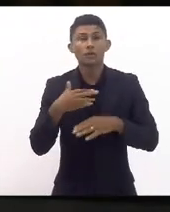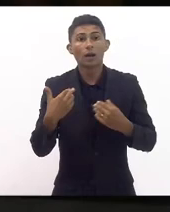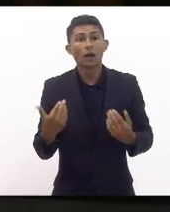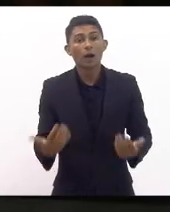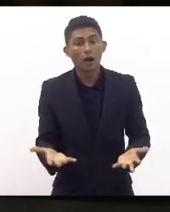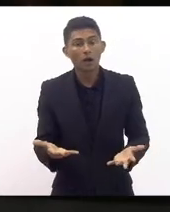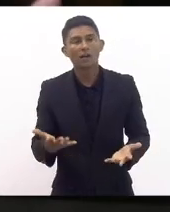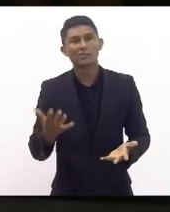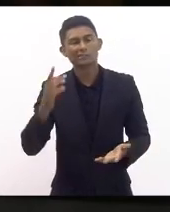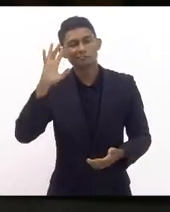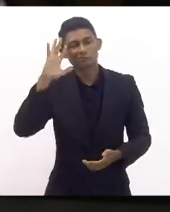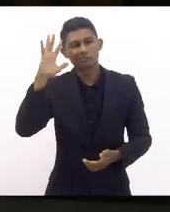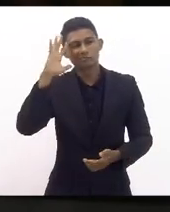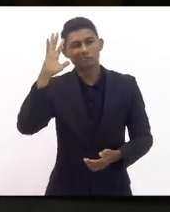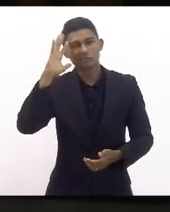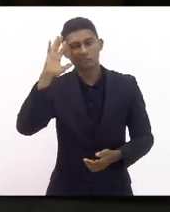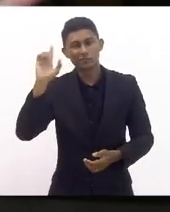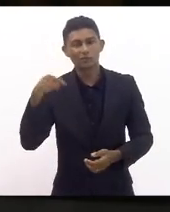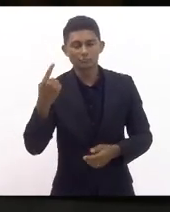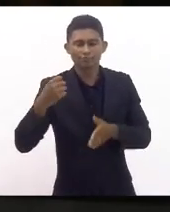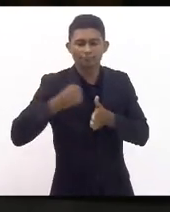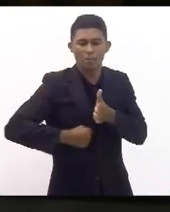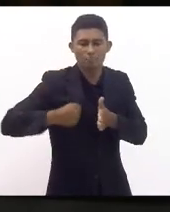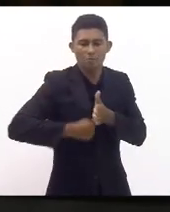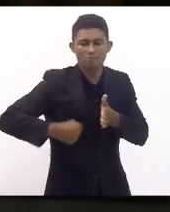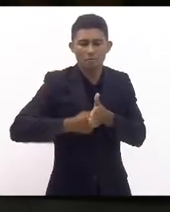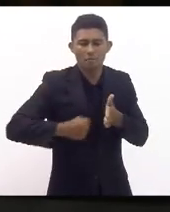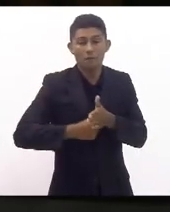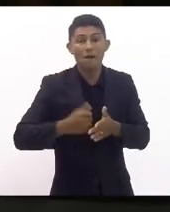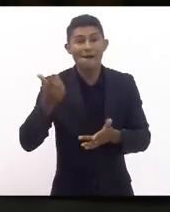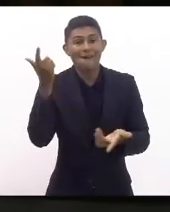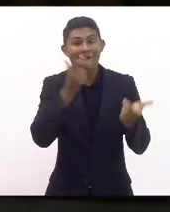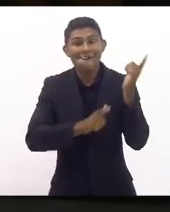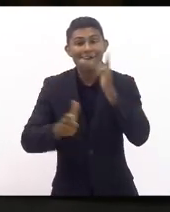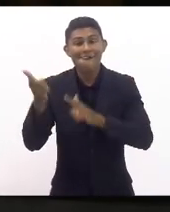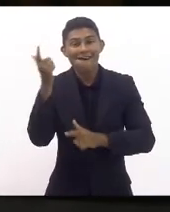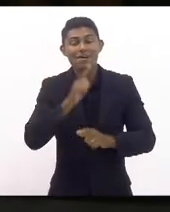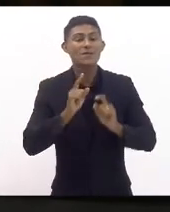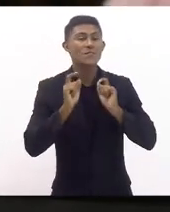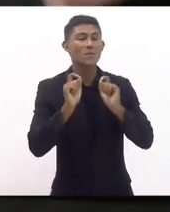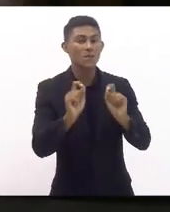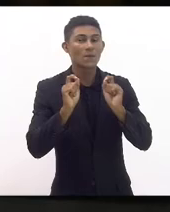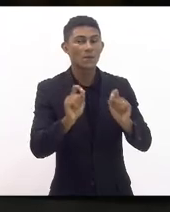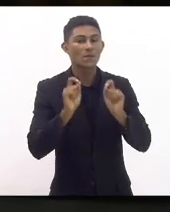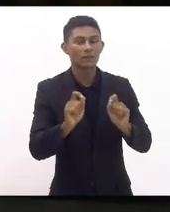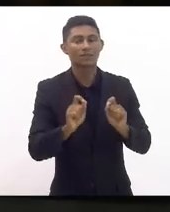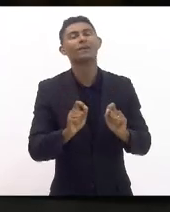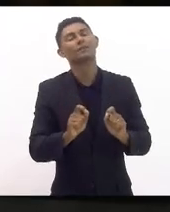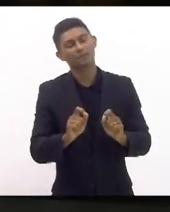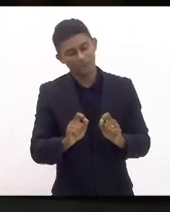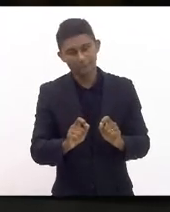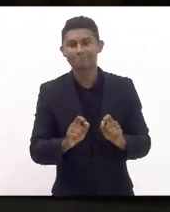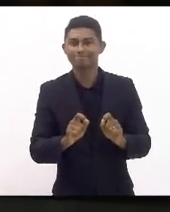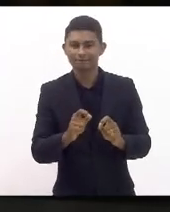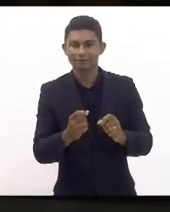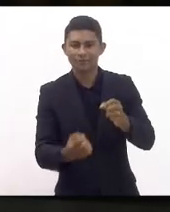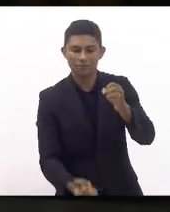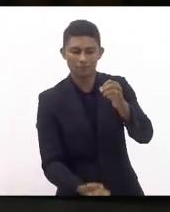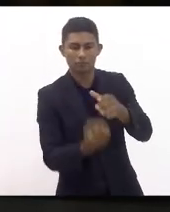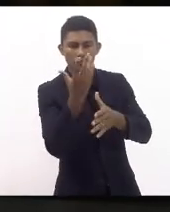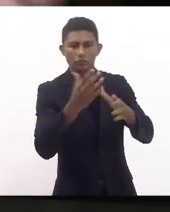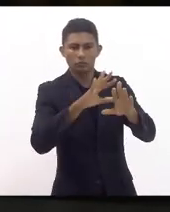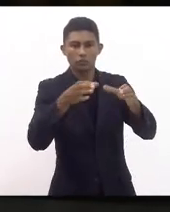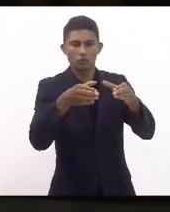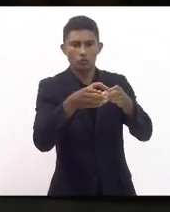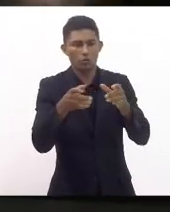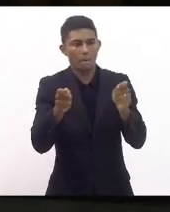a partir dali, a gente começou uma luta, e essa luta acabou se transformando naquilo que viria a ser a controladoria.